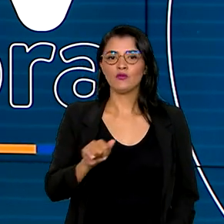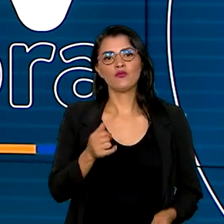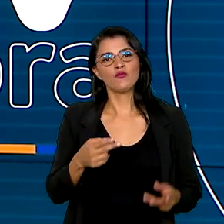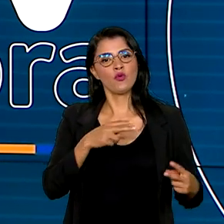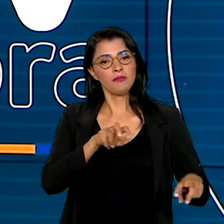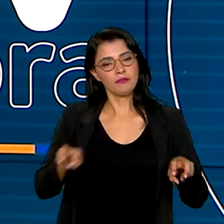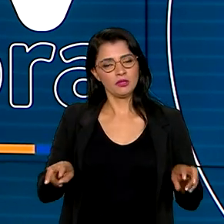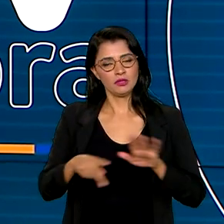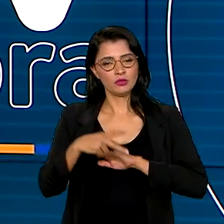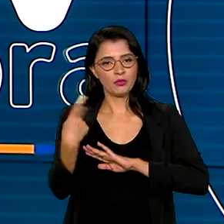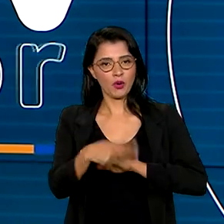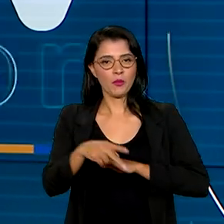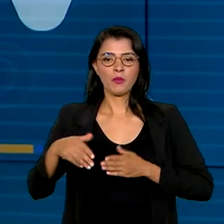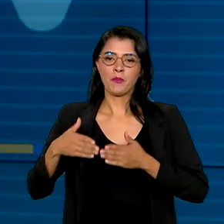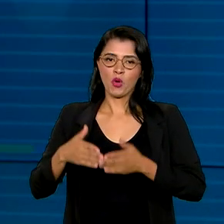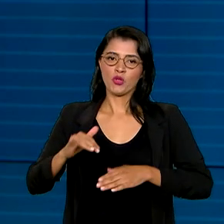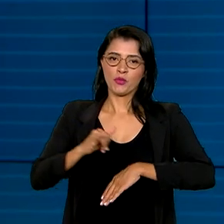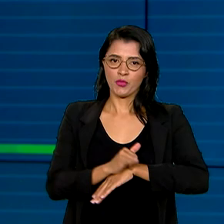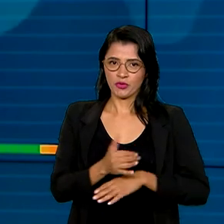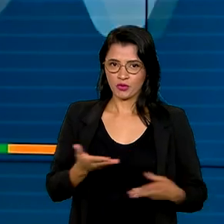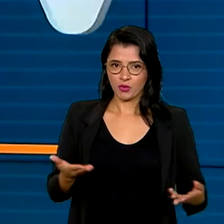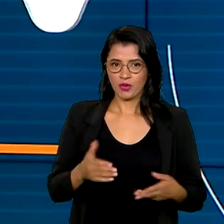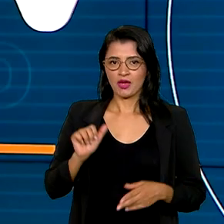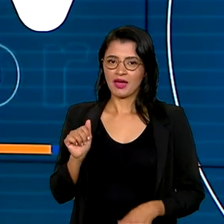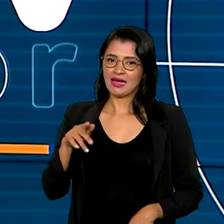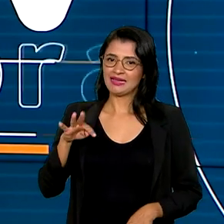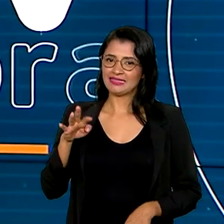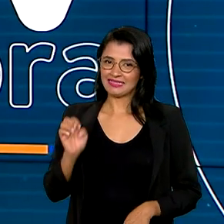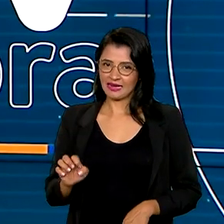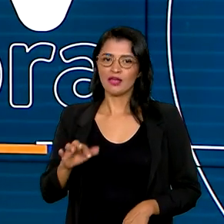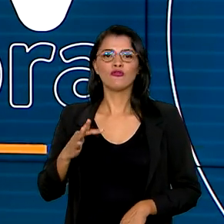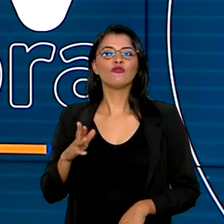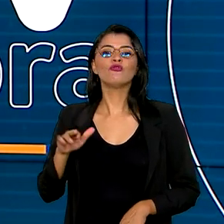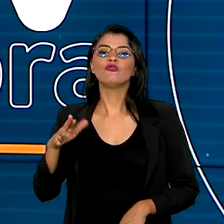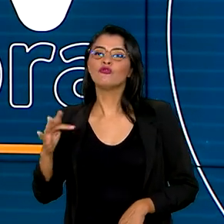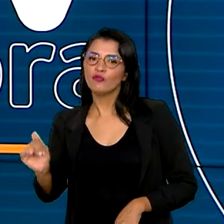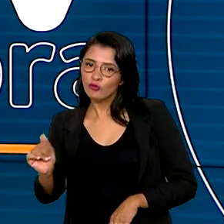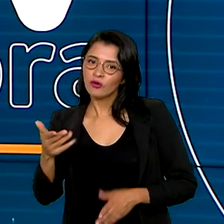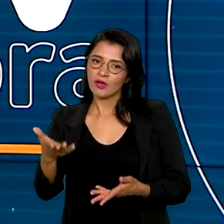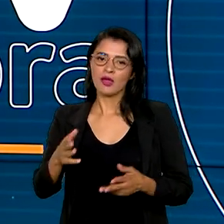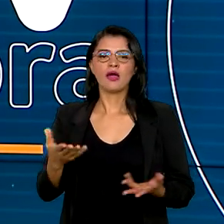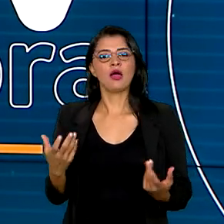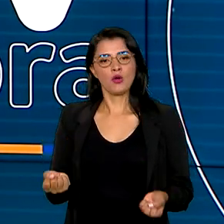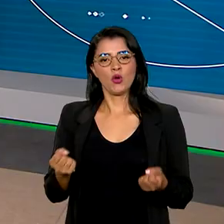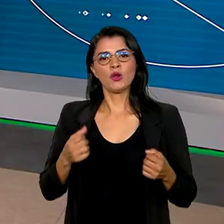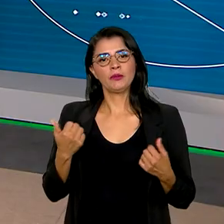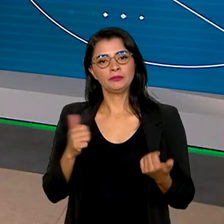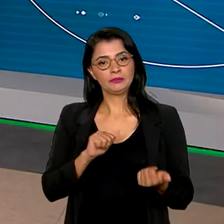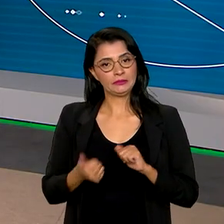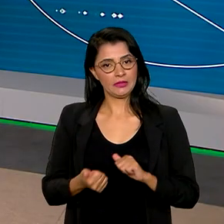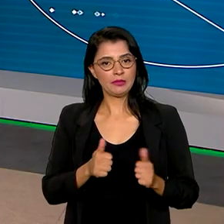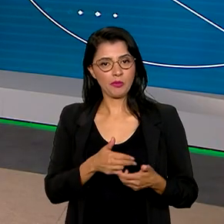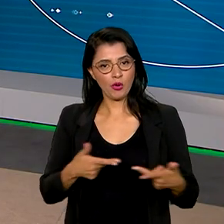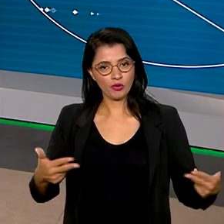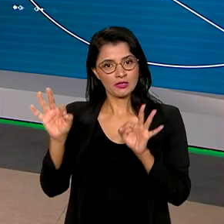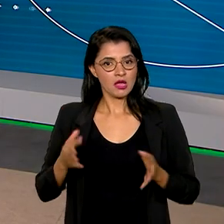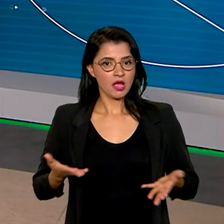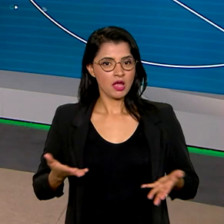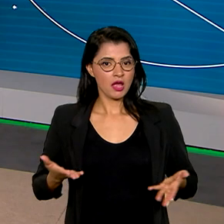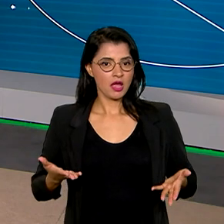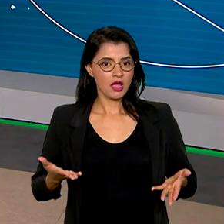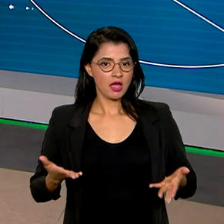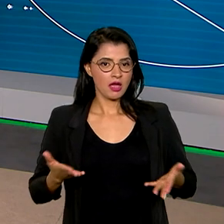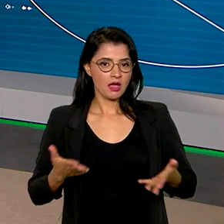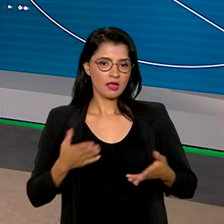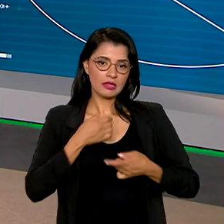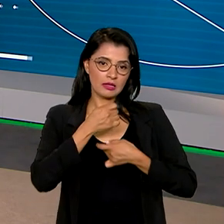Ministro dos portos e aeroportos e André fufuca assume um Ministério do Esporte vamos acompanhar